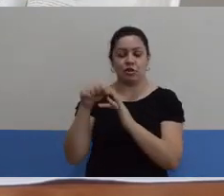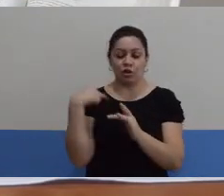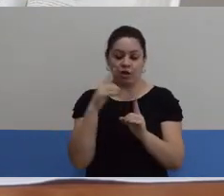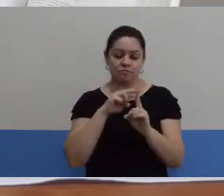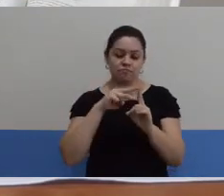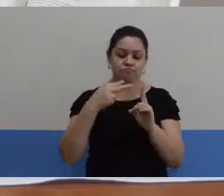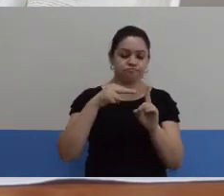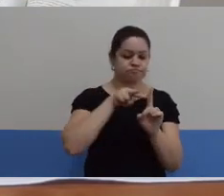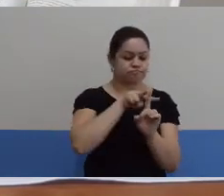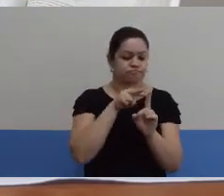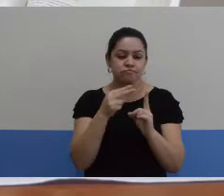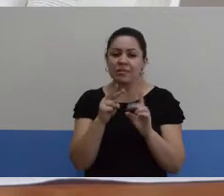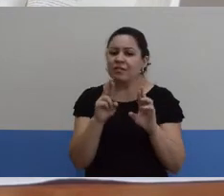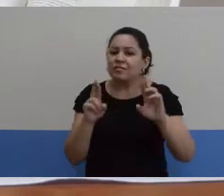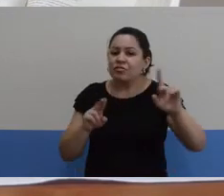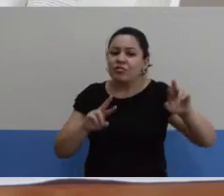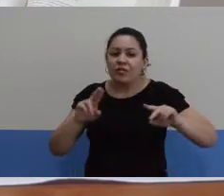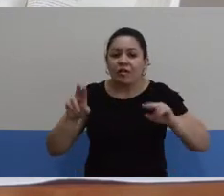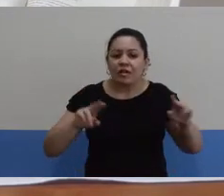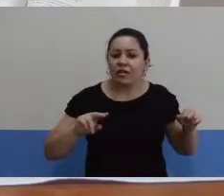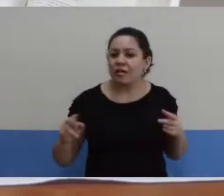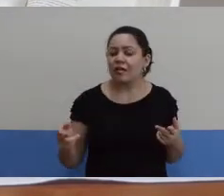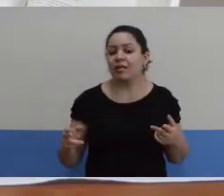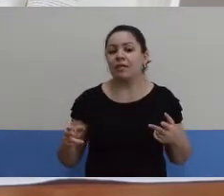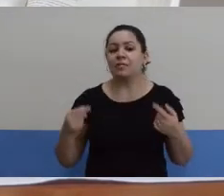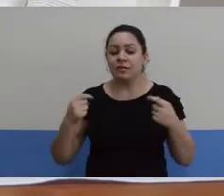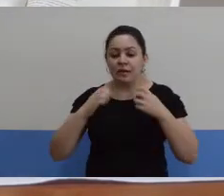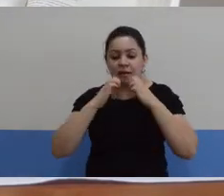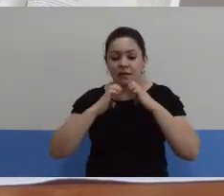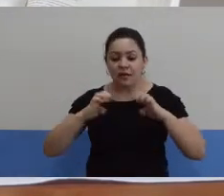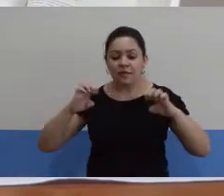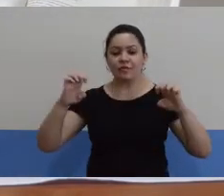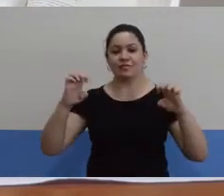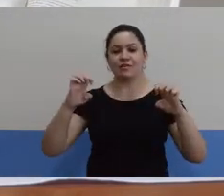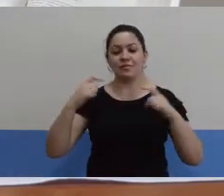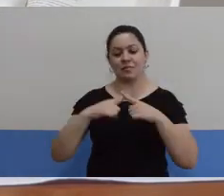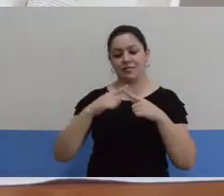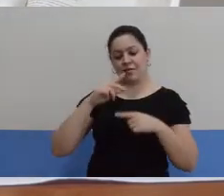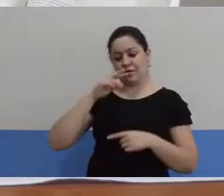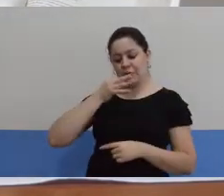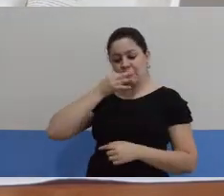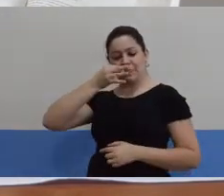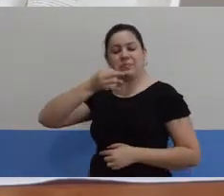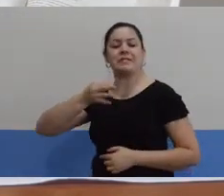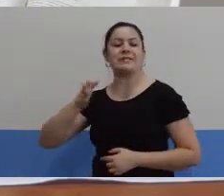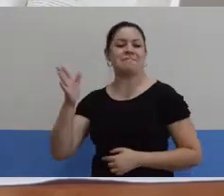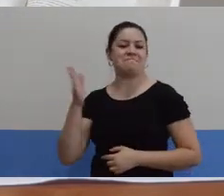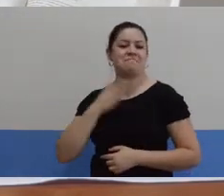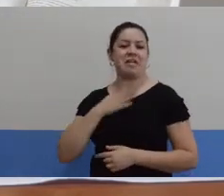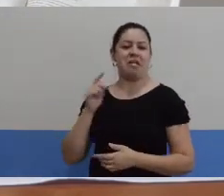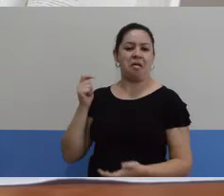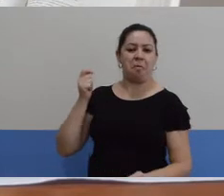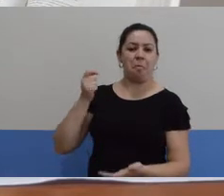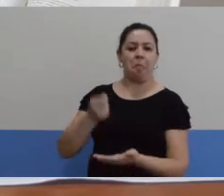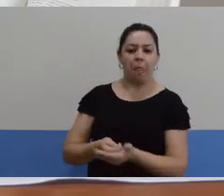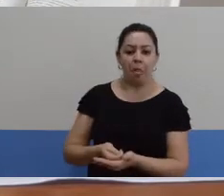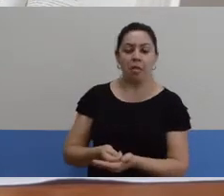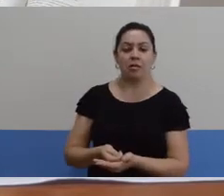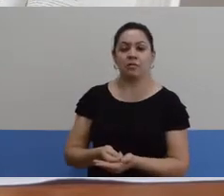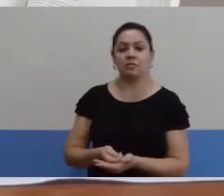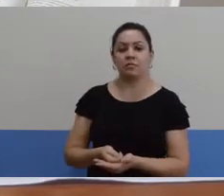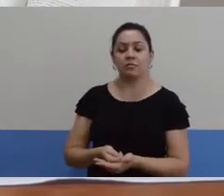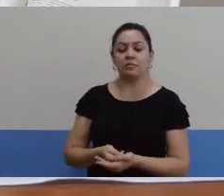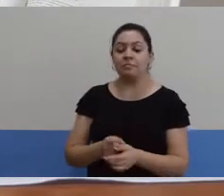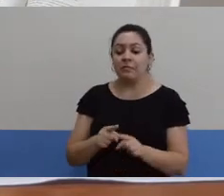ser permeados à luz do Evangelho. Senão fica uma opinião pessoal, a minha verdade, e não a verdade